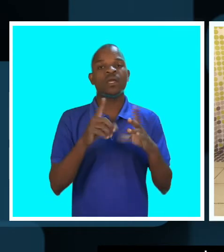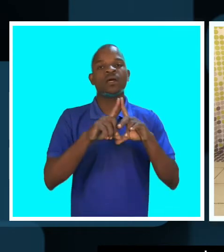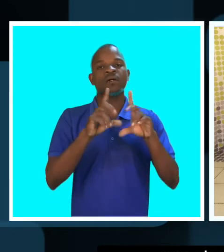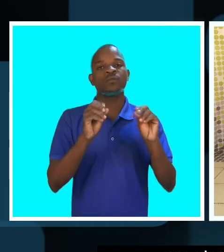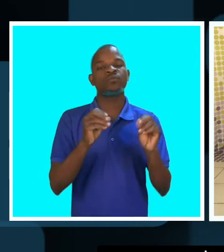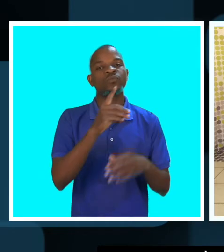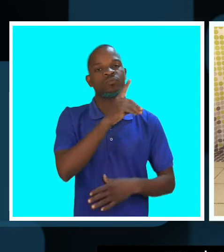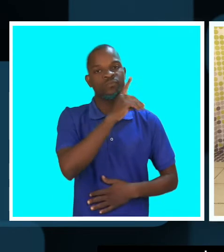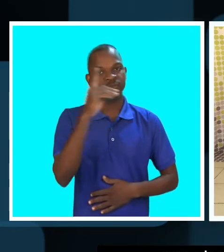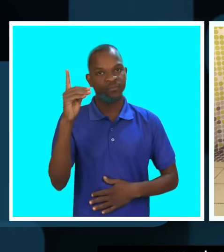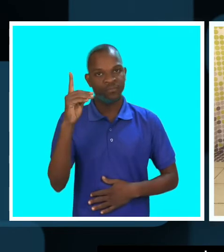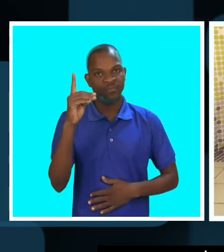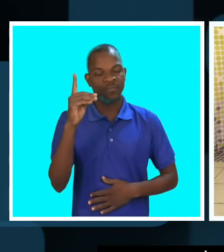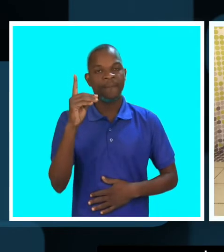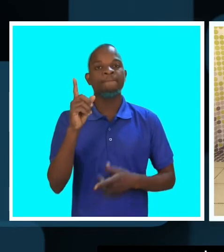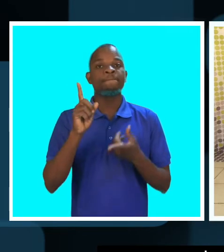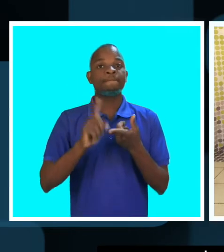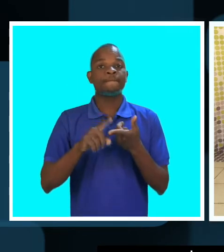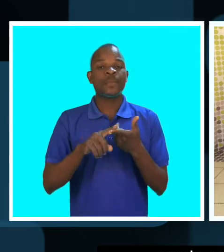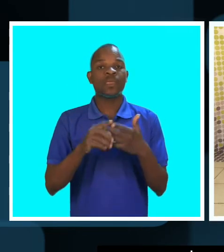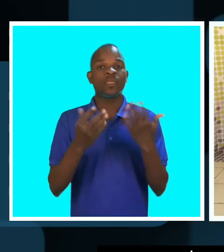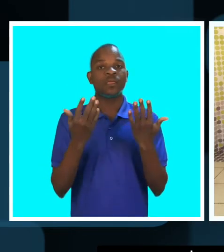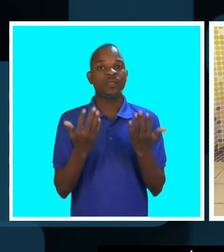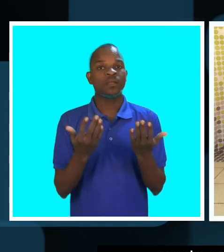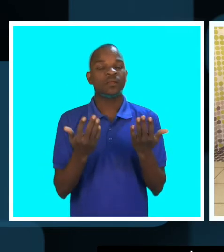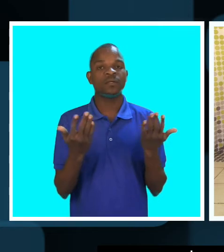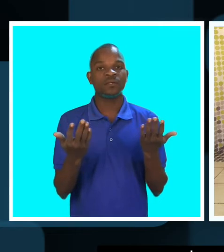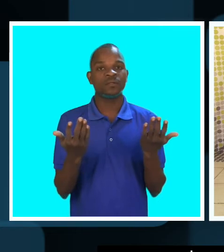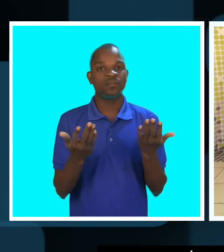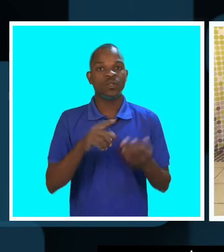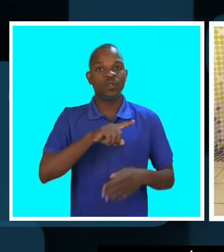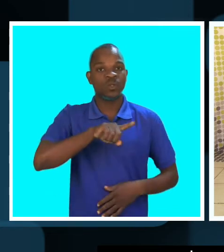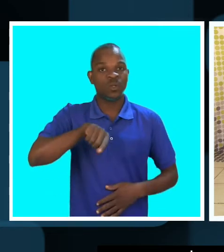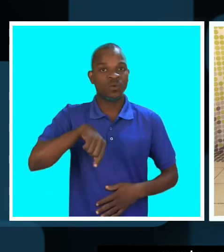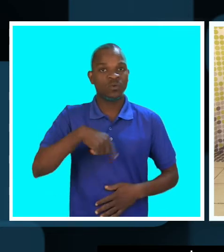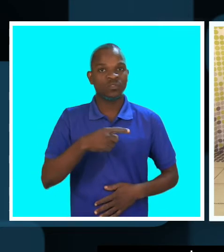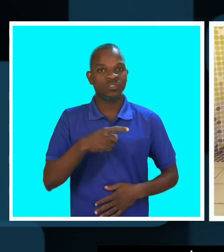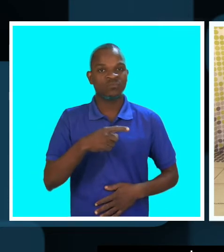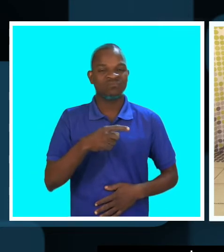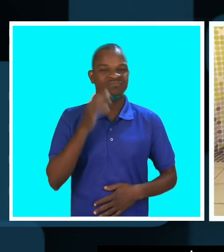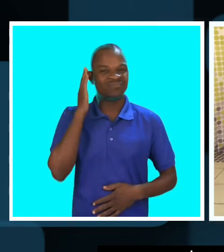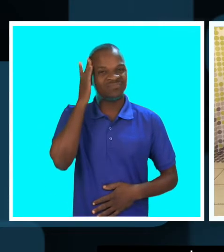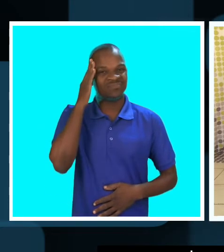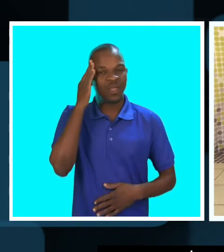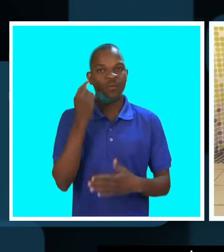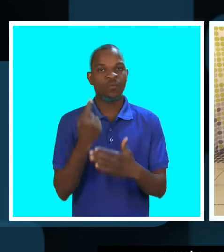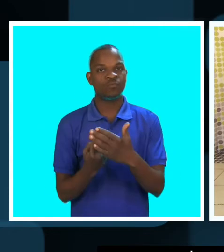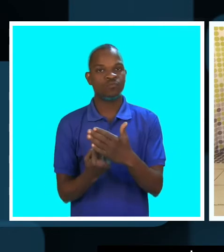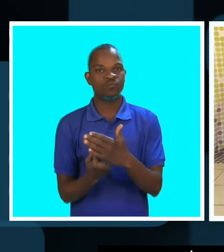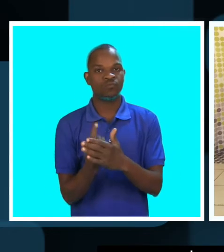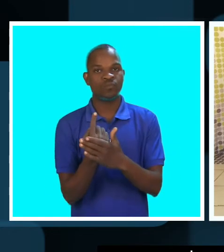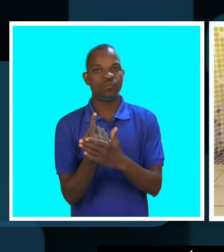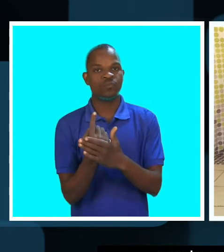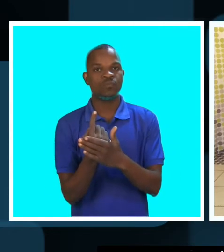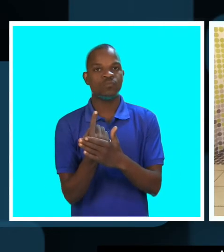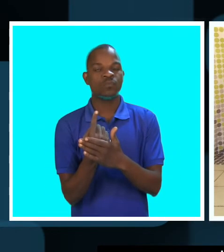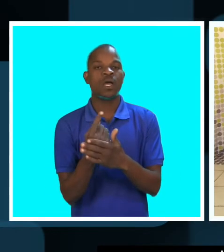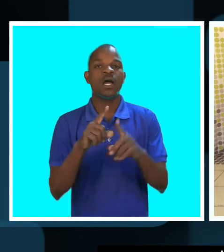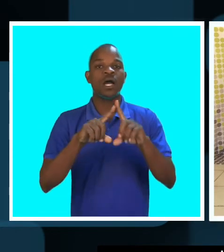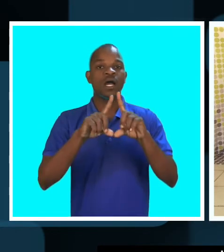por causa da sua condição física. E, sendo assim, nós juntámonos e